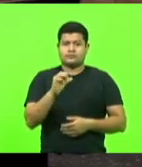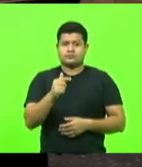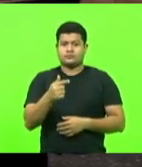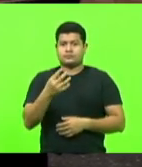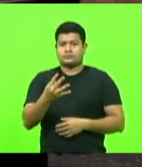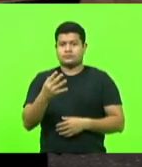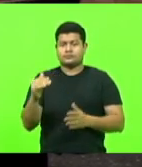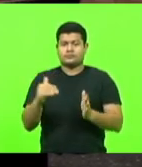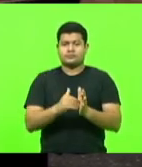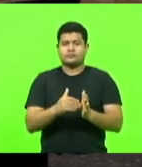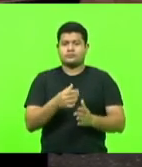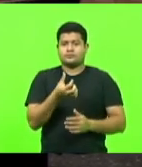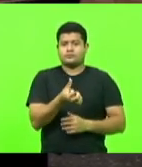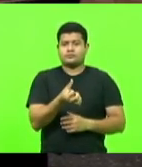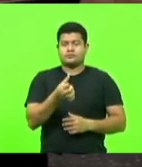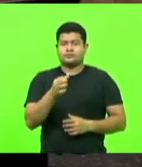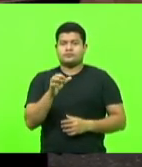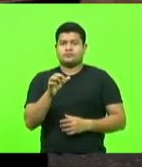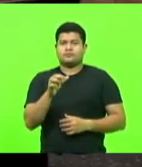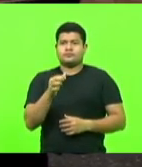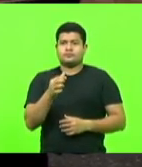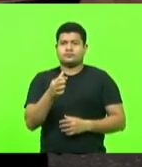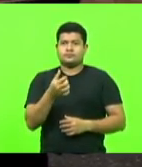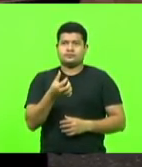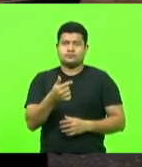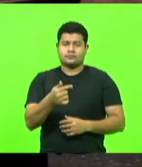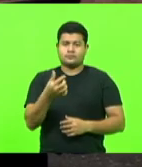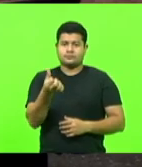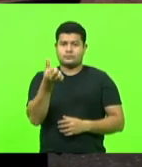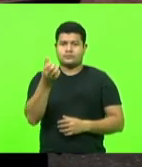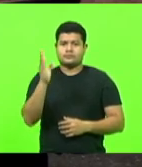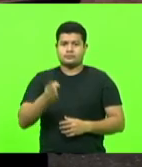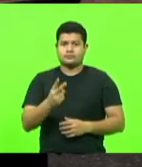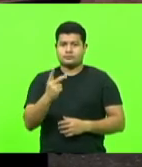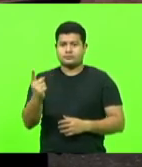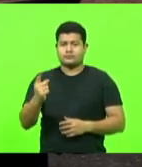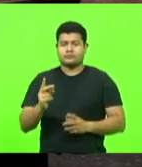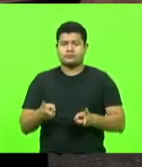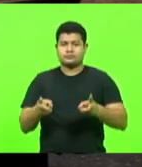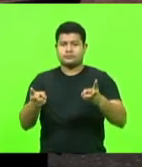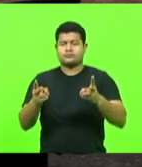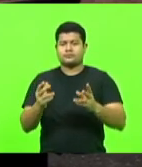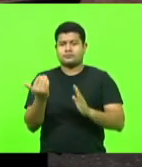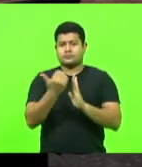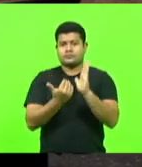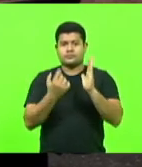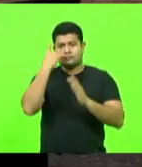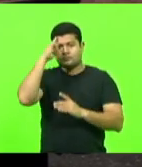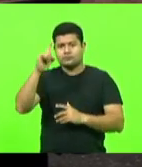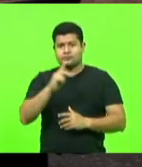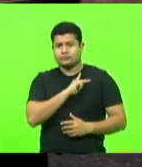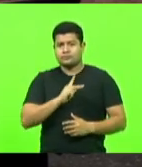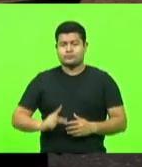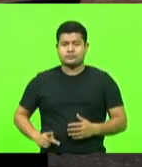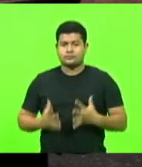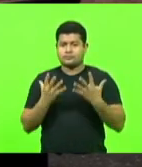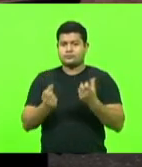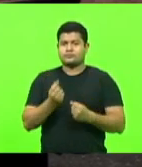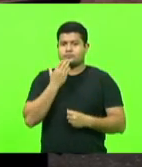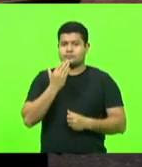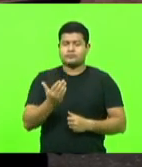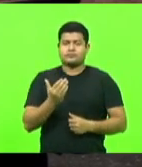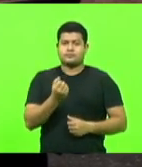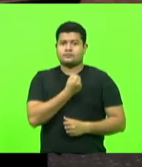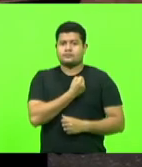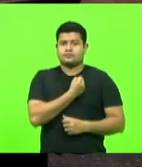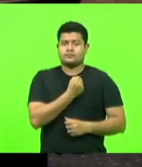a 666-2021. Dando continuidade à ordem do dia, o senhor presidente deferiu os requerimentos, números